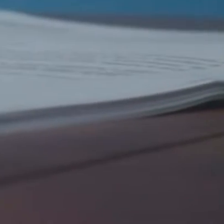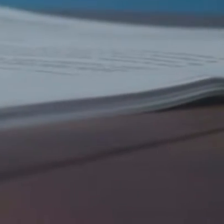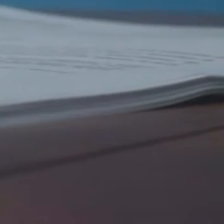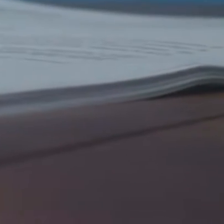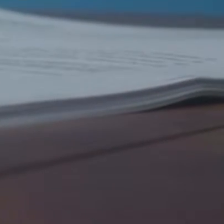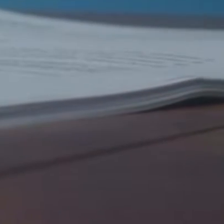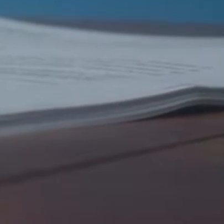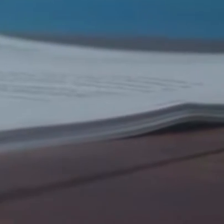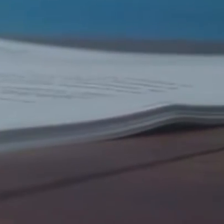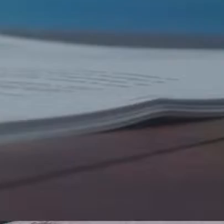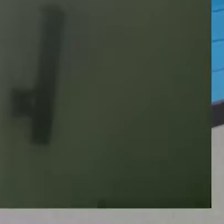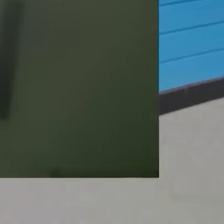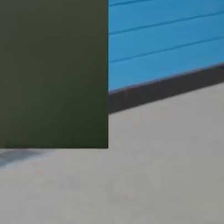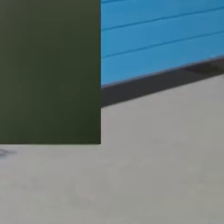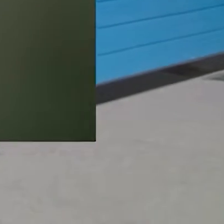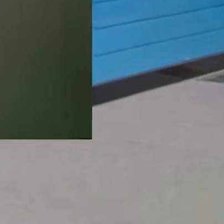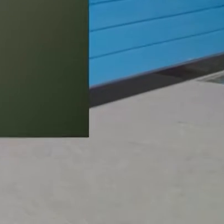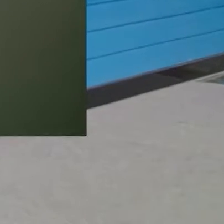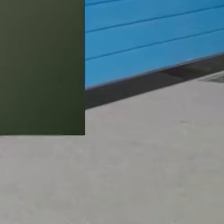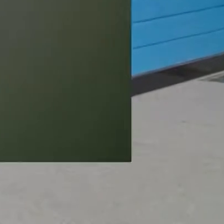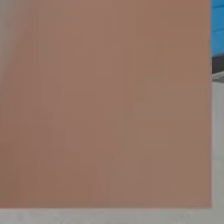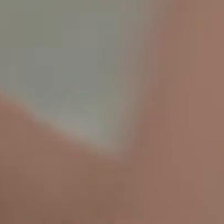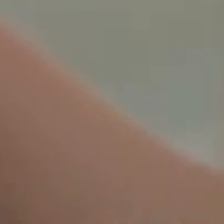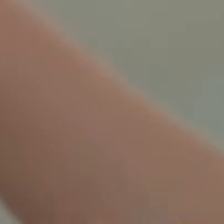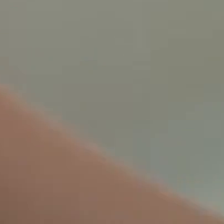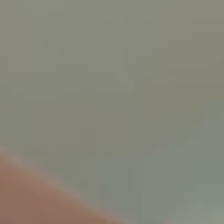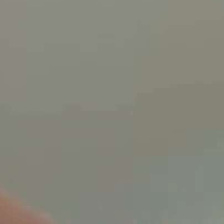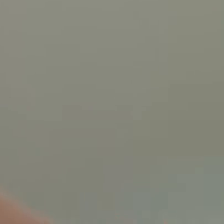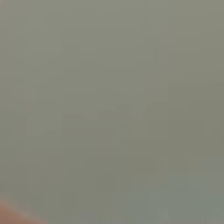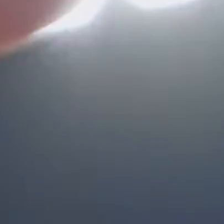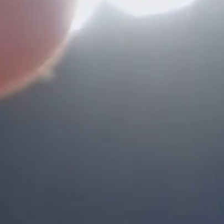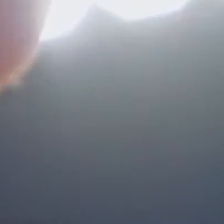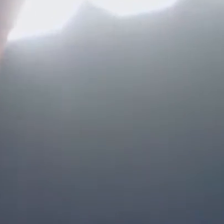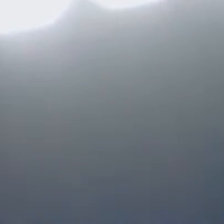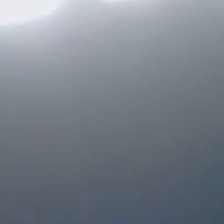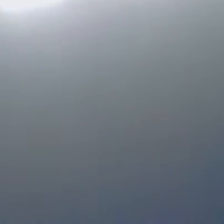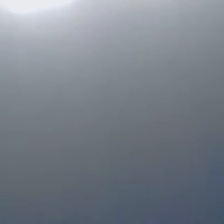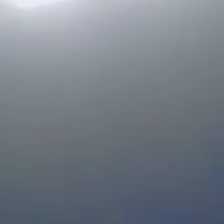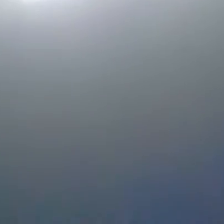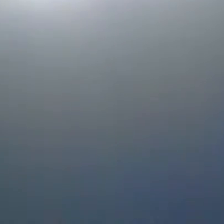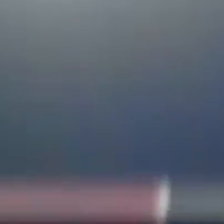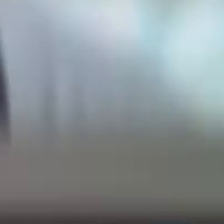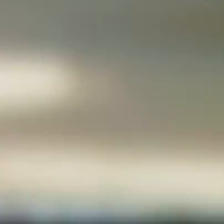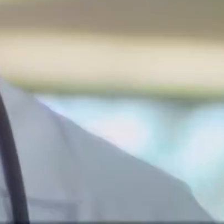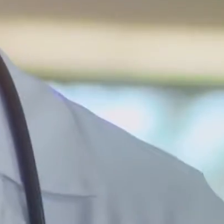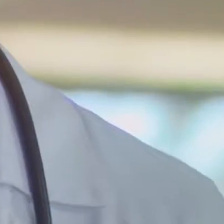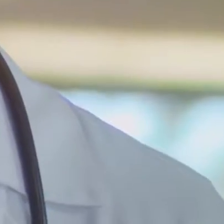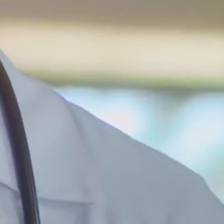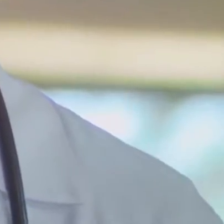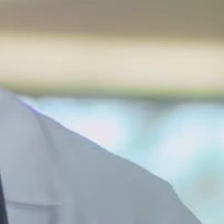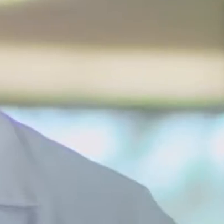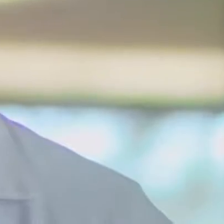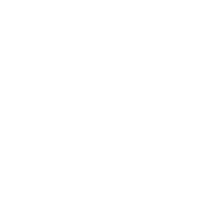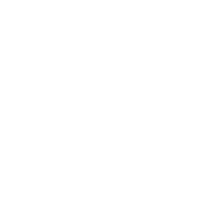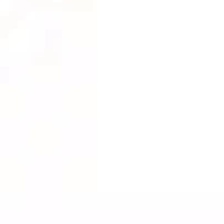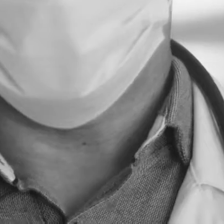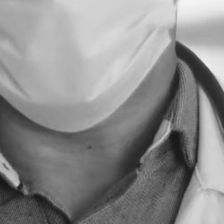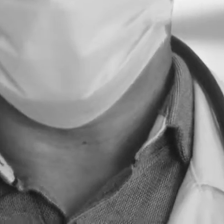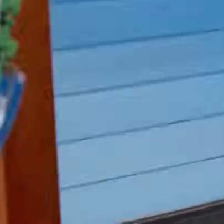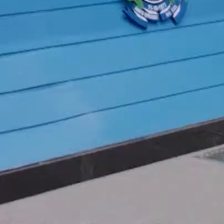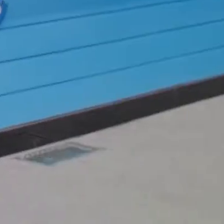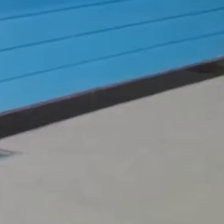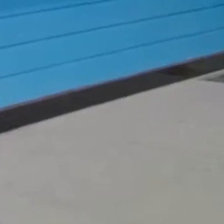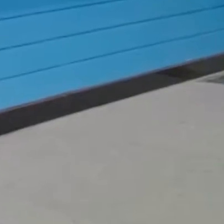Assembleia sabia que só o trabalho em conjunto poderia garantir o que o sul-mato-grossense mais precisava. Antes de mais nada,